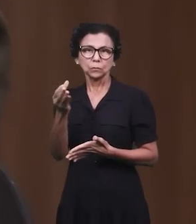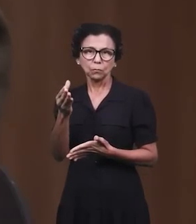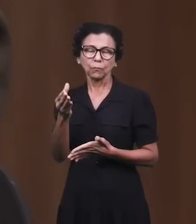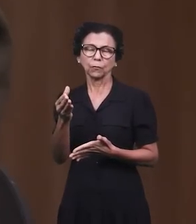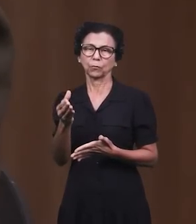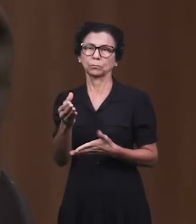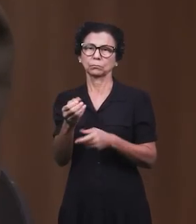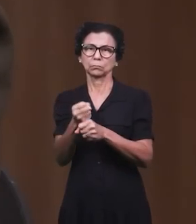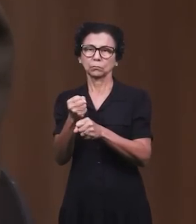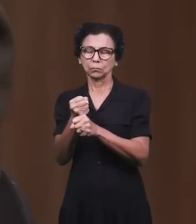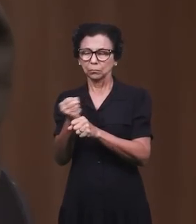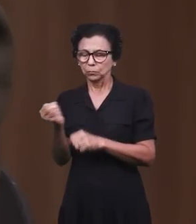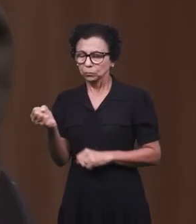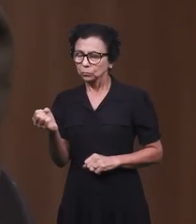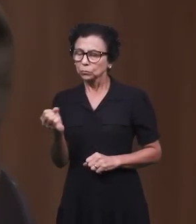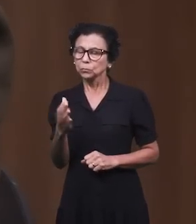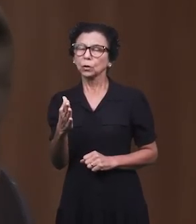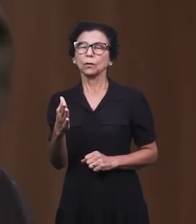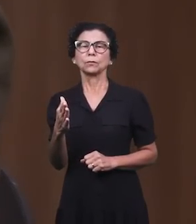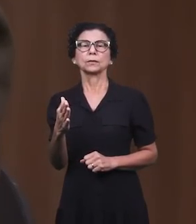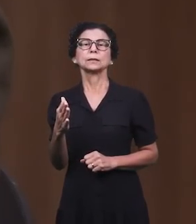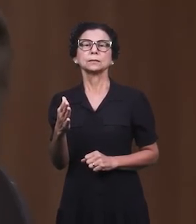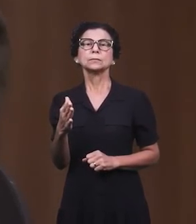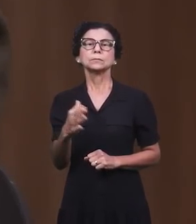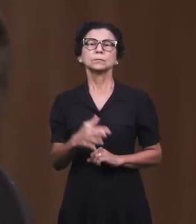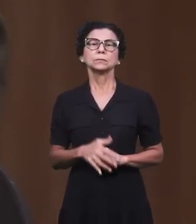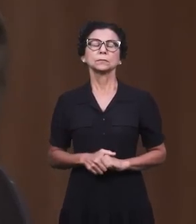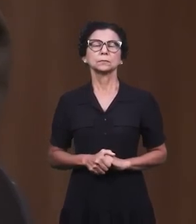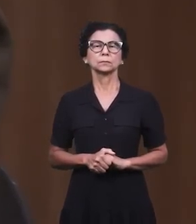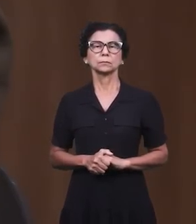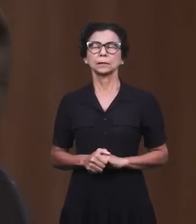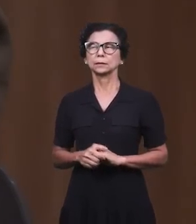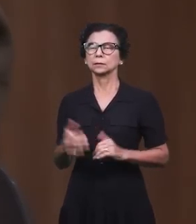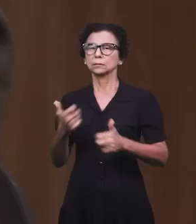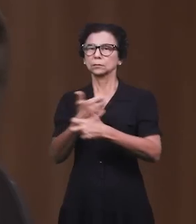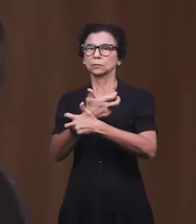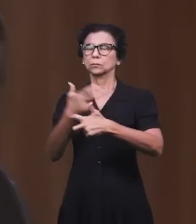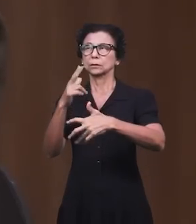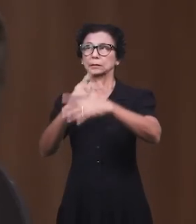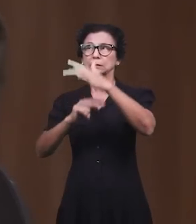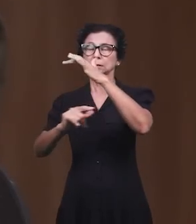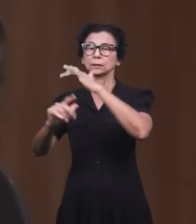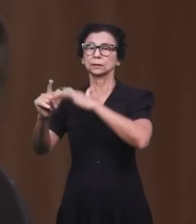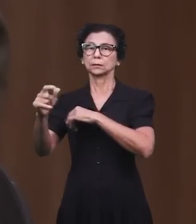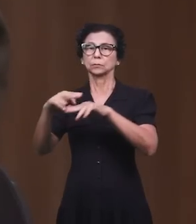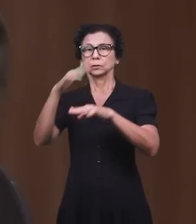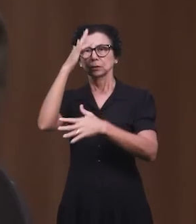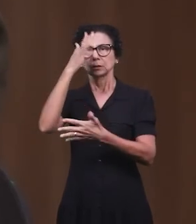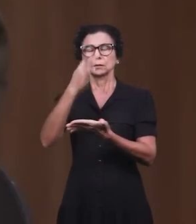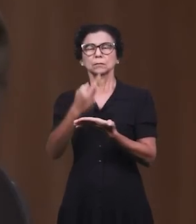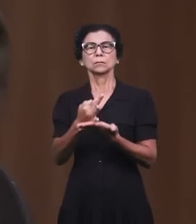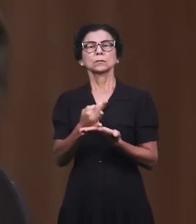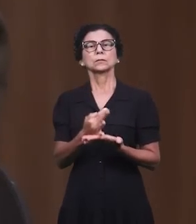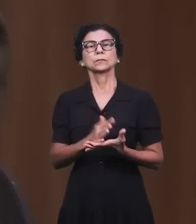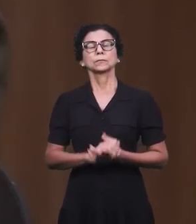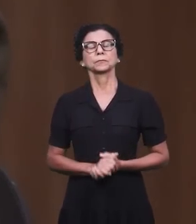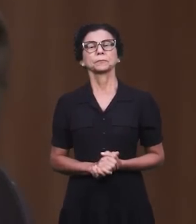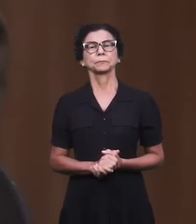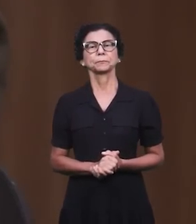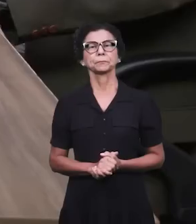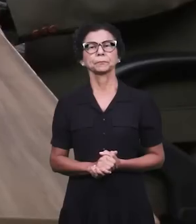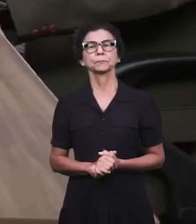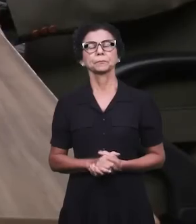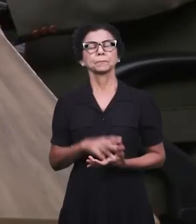obra nova, mas que está fundamentada naquilo que vem da eternidade. Por isso que a fé é firme fundamento. Muito bom. É